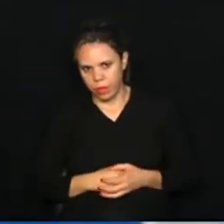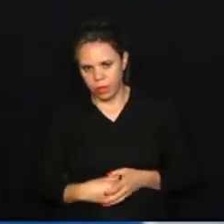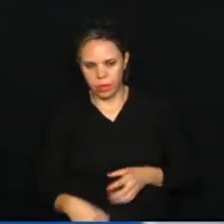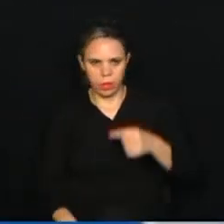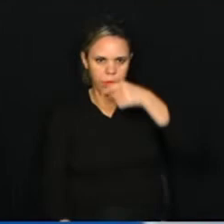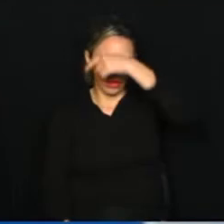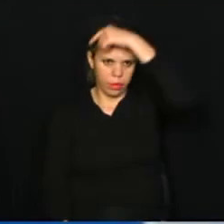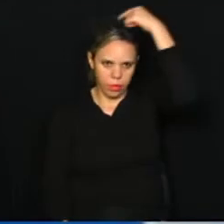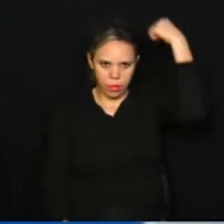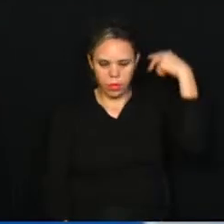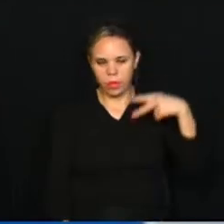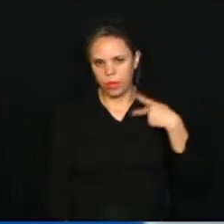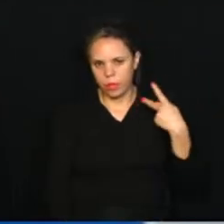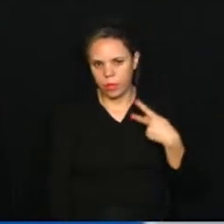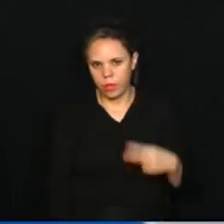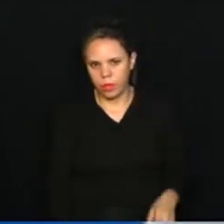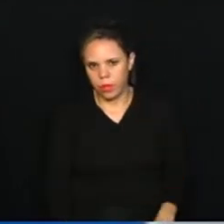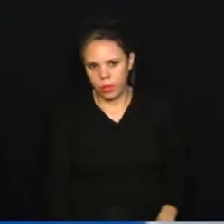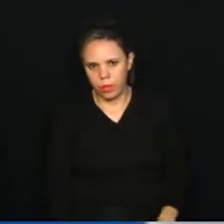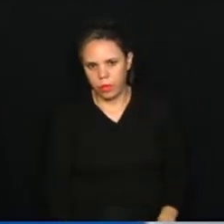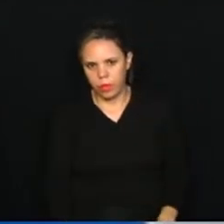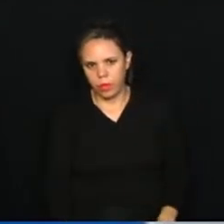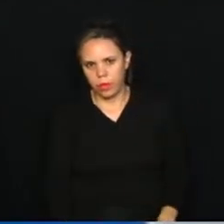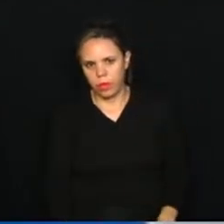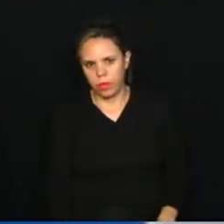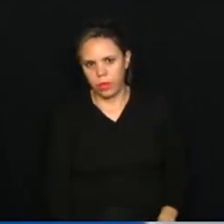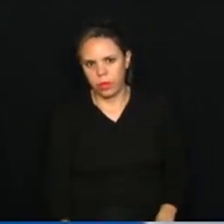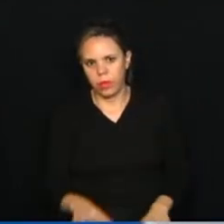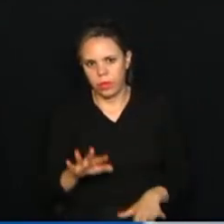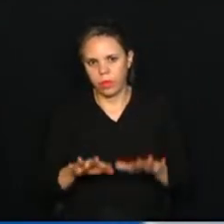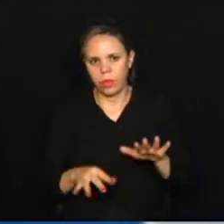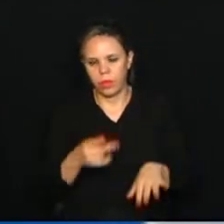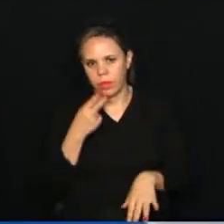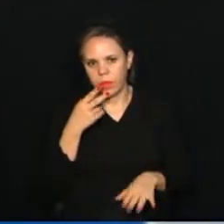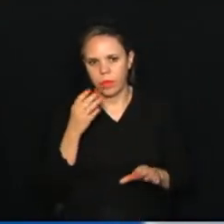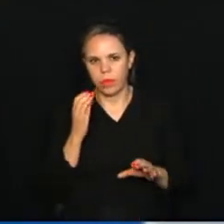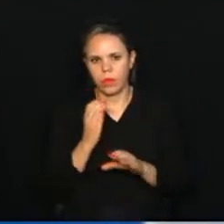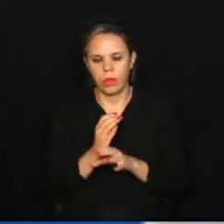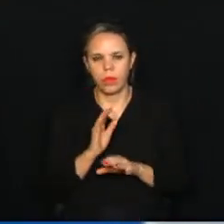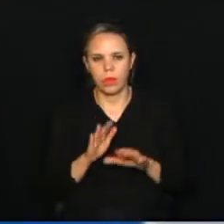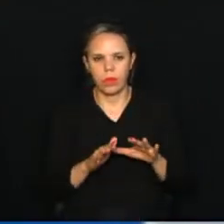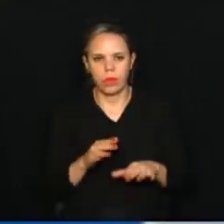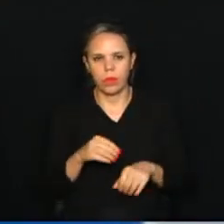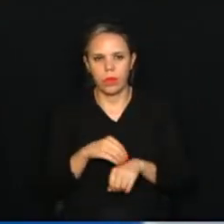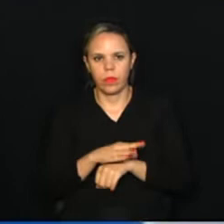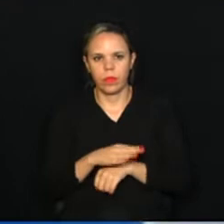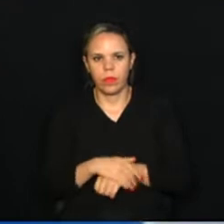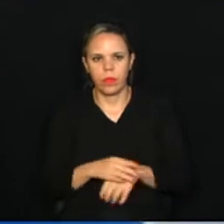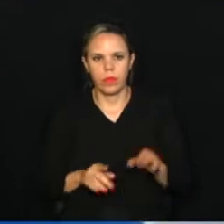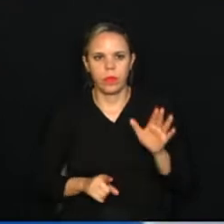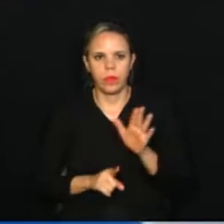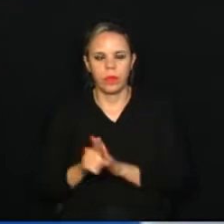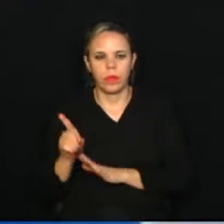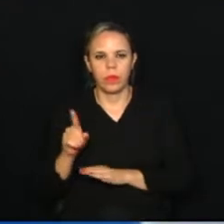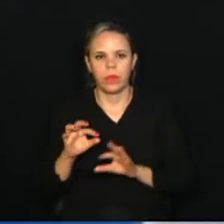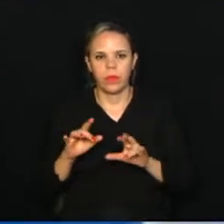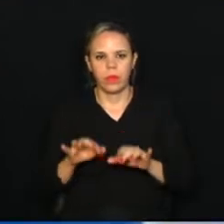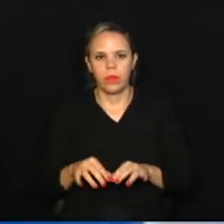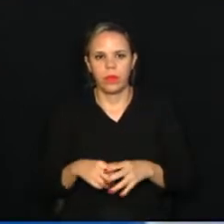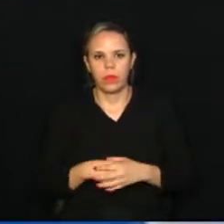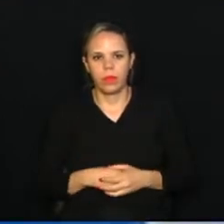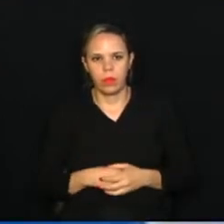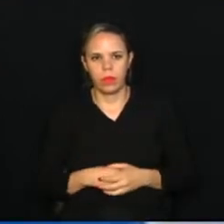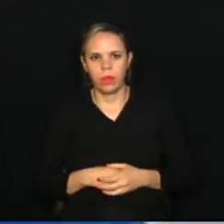vereador Paulo Gaspar. Eu tenho dificuldade de falar, então passei a pergunta pelo chat,